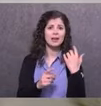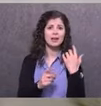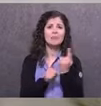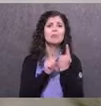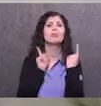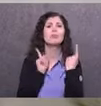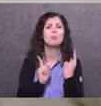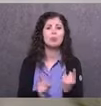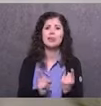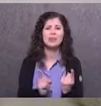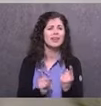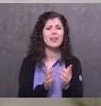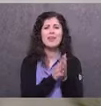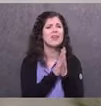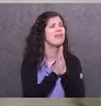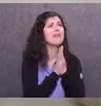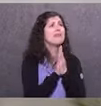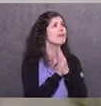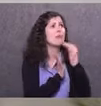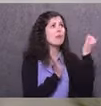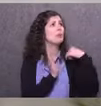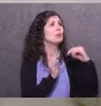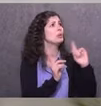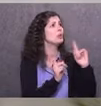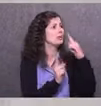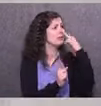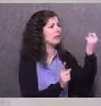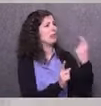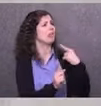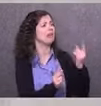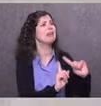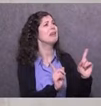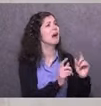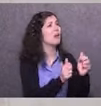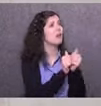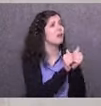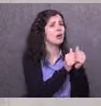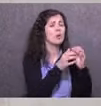Não me abandonas.